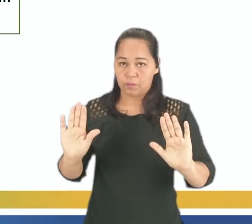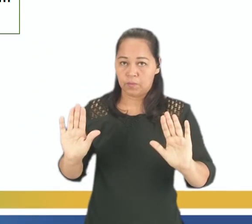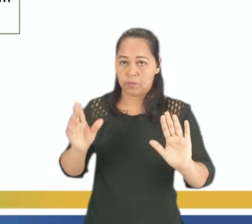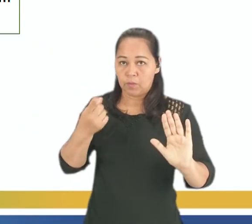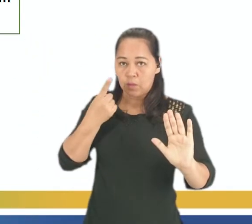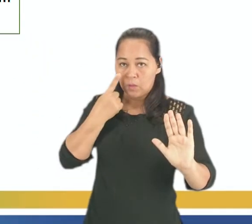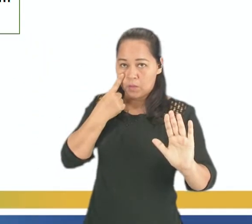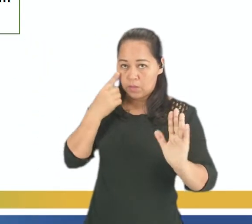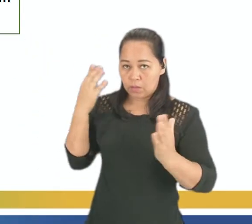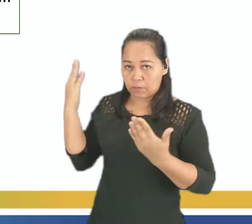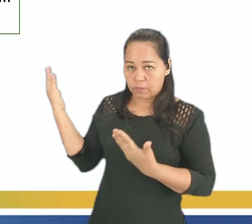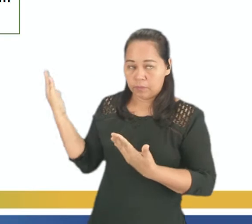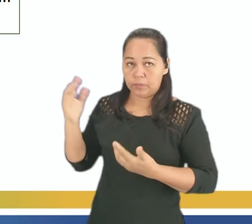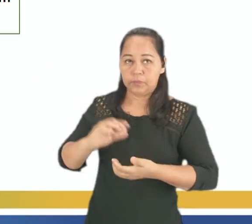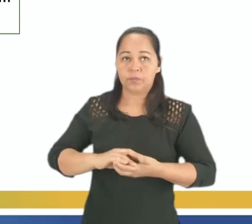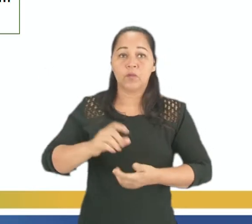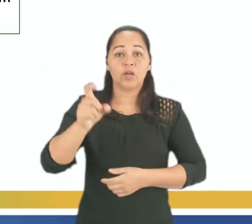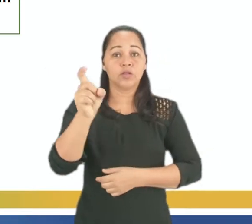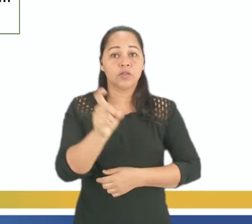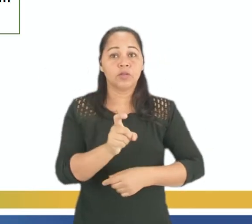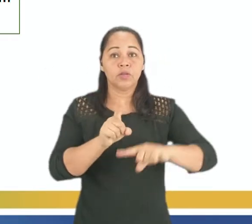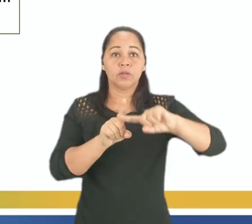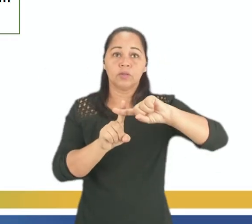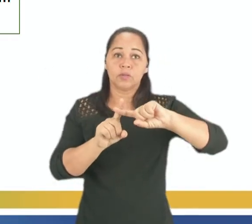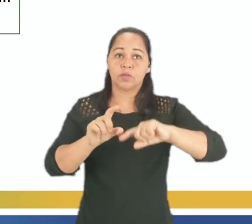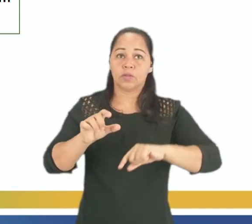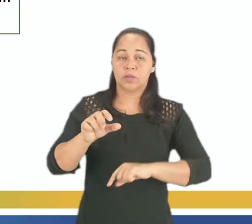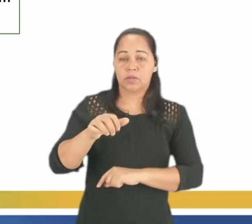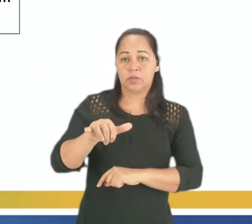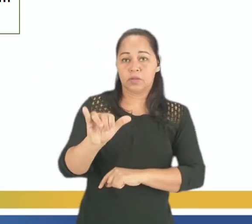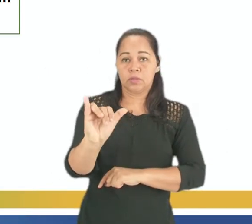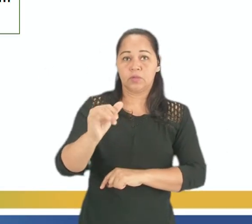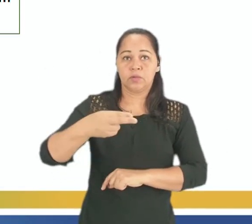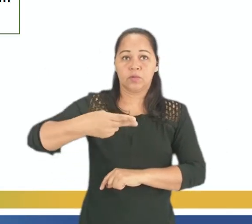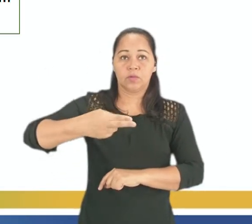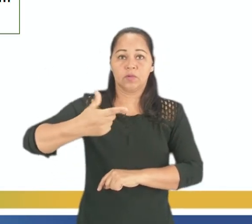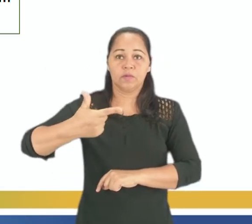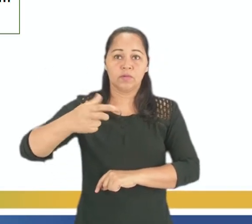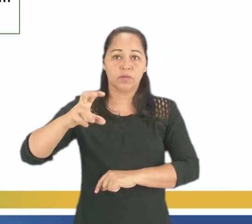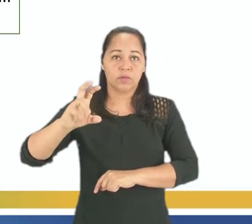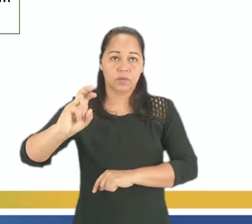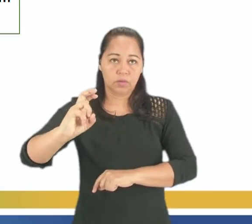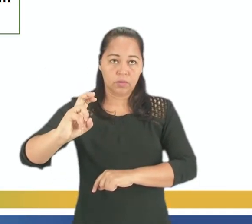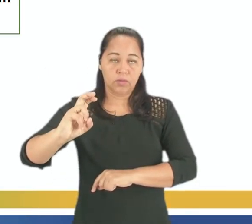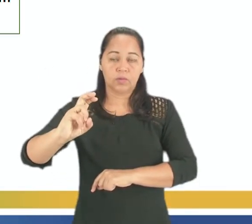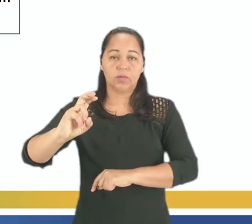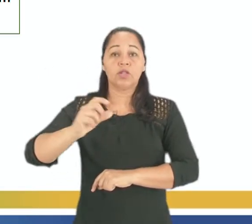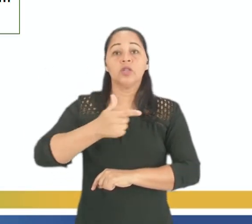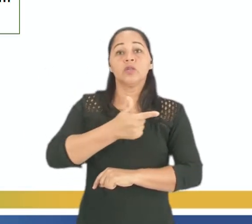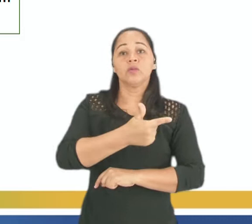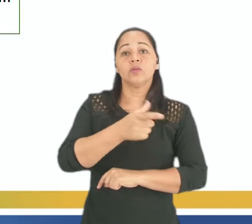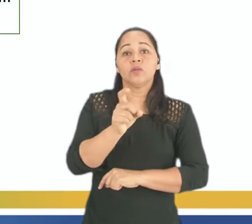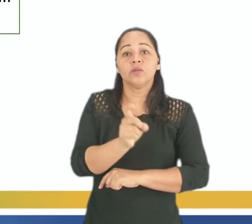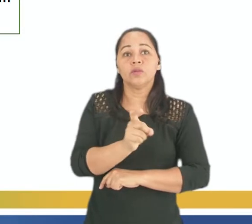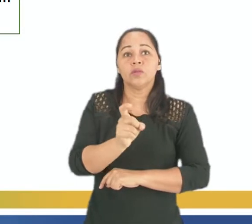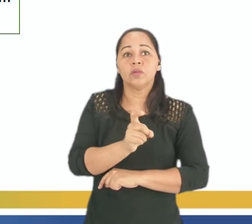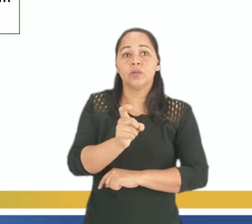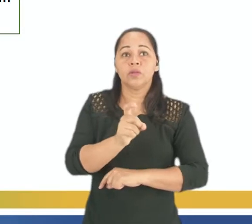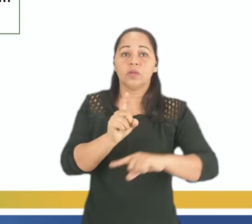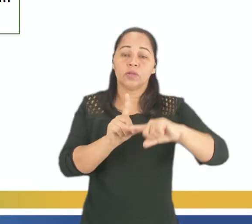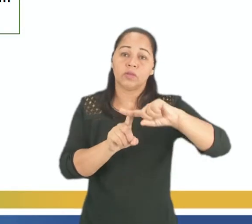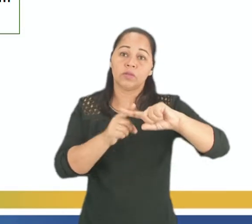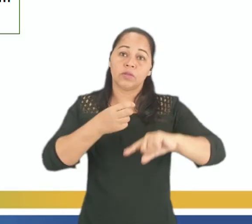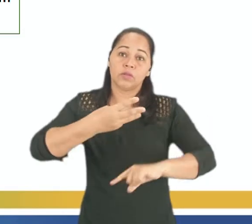nós construímos. X mais Y igual a 25, que representa o total de arremessos, e 2x mais 3y